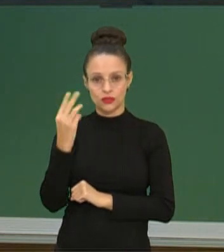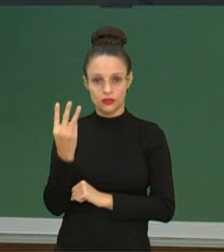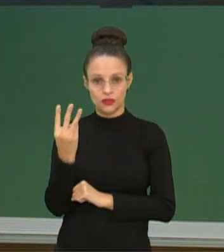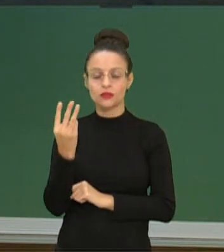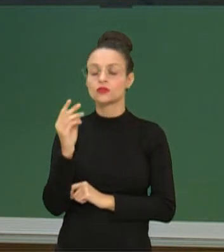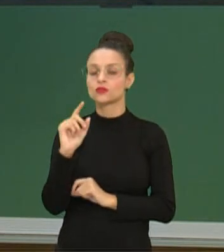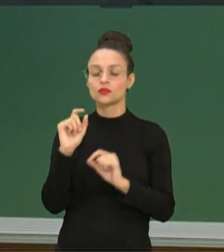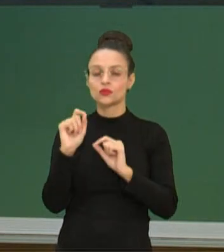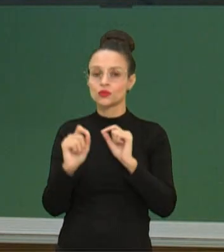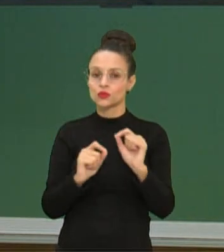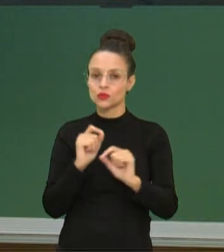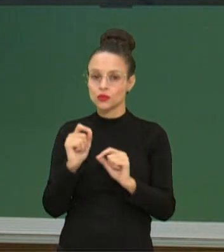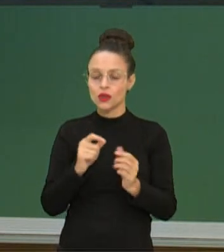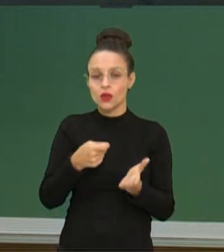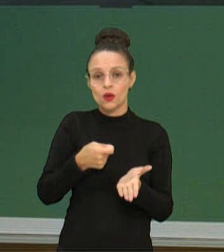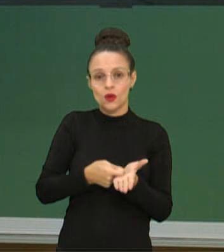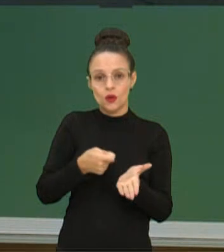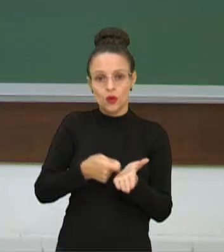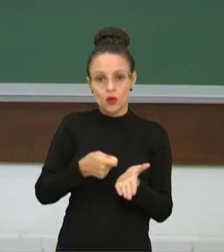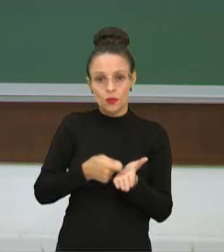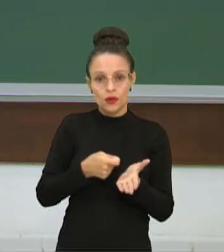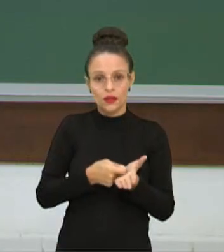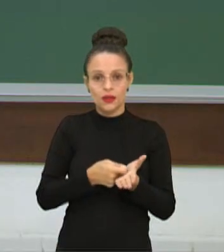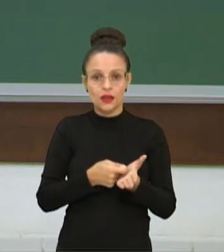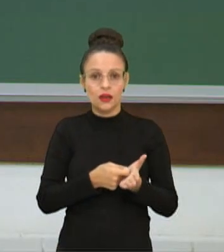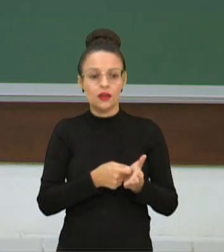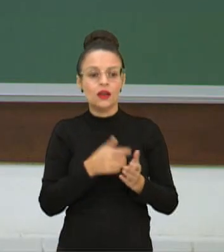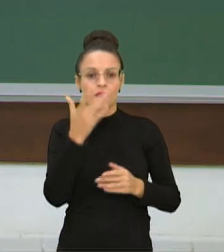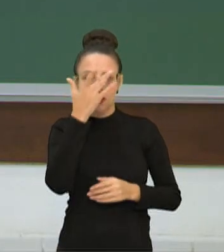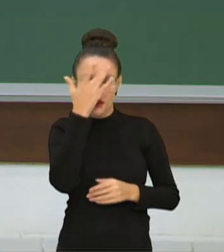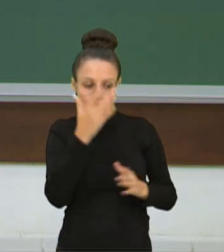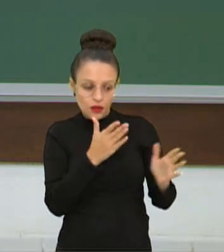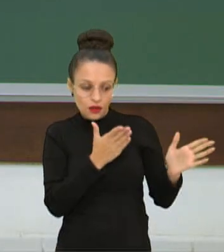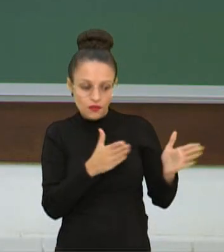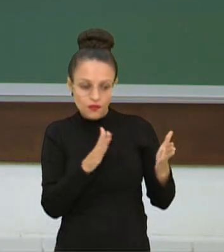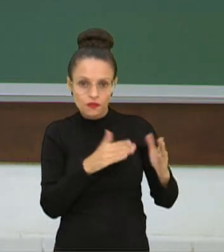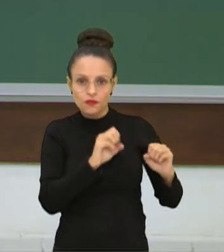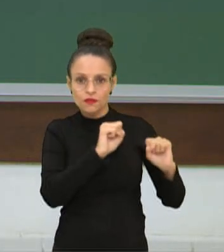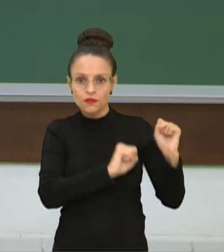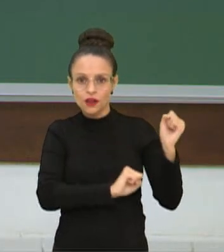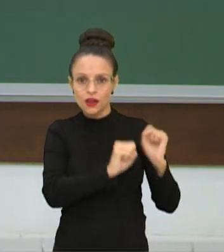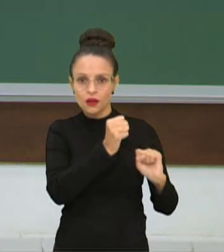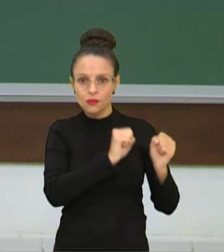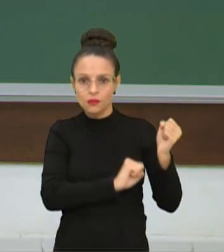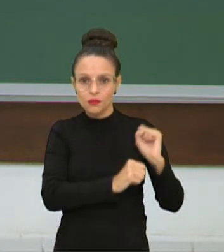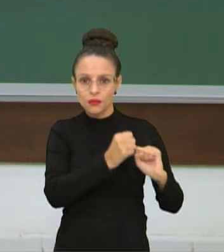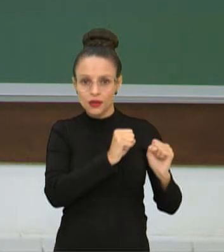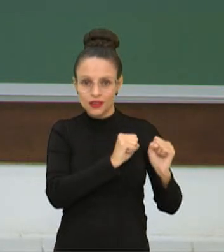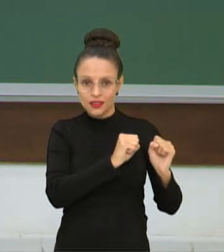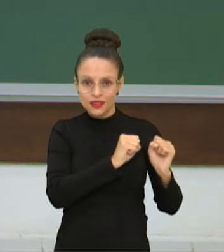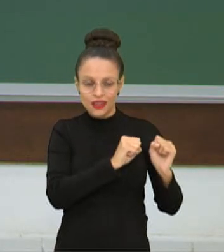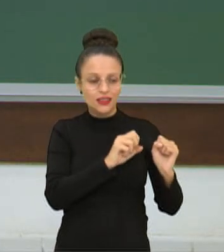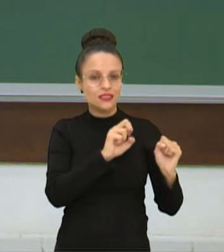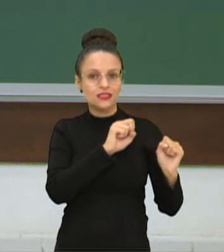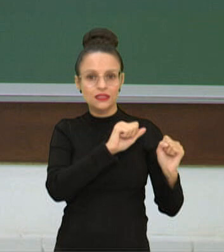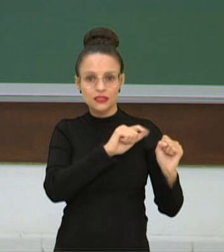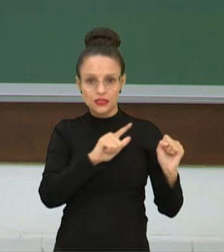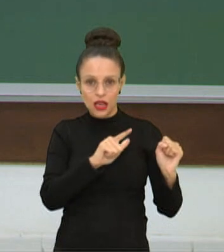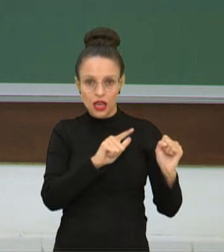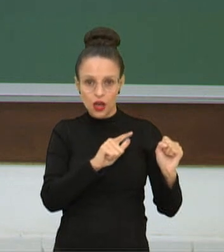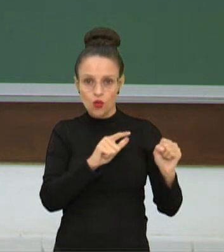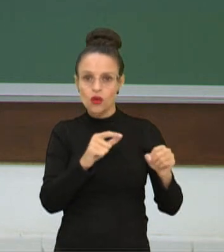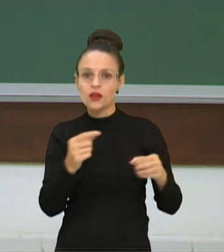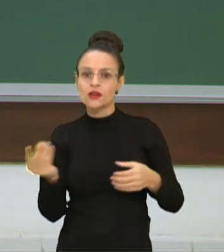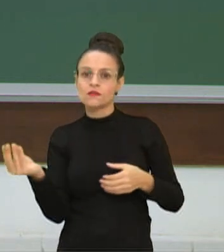1953 que obriga os fabricantes de sal a enriquecerem o sal com iodo. Então, se você nunca